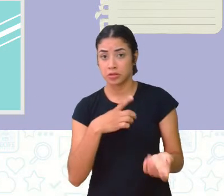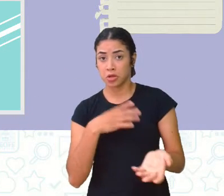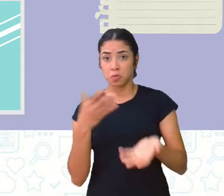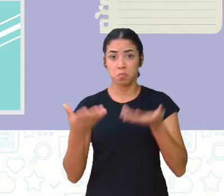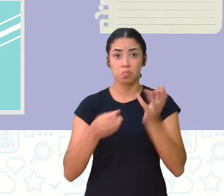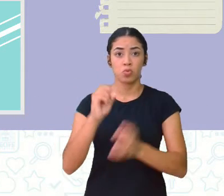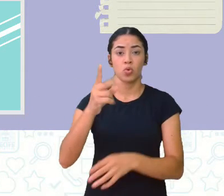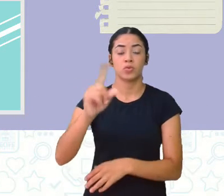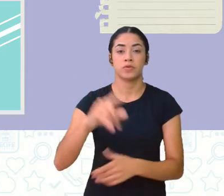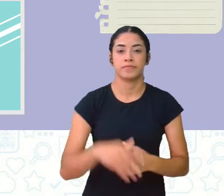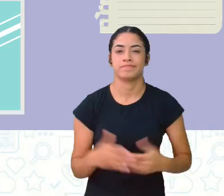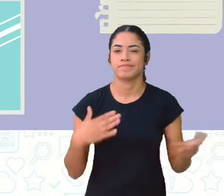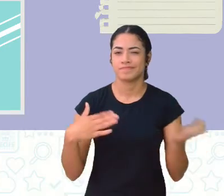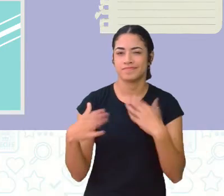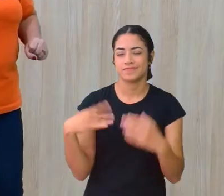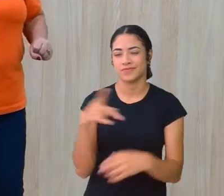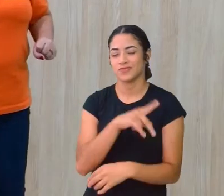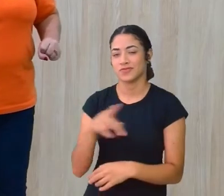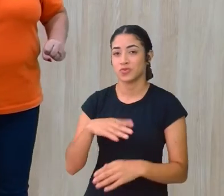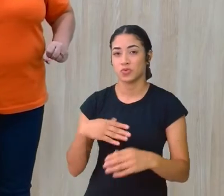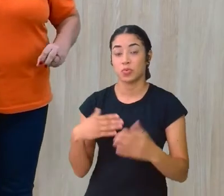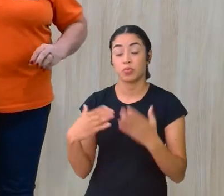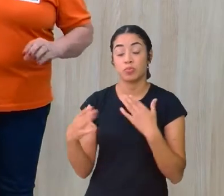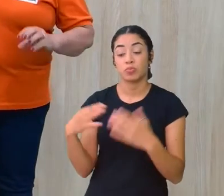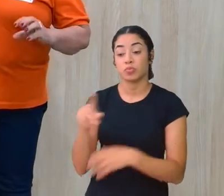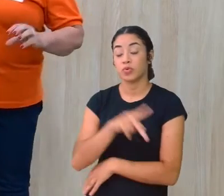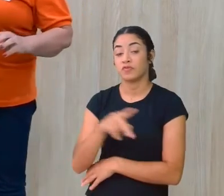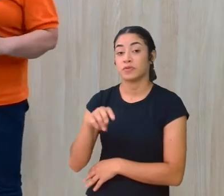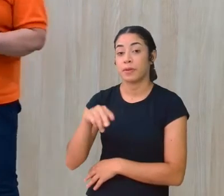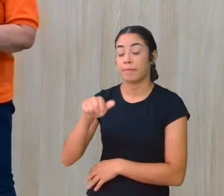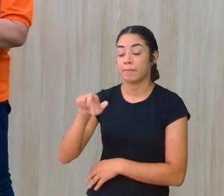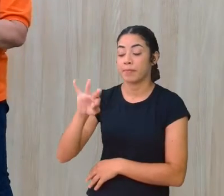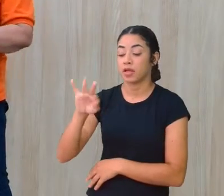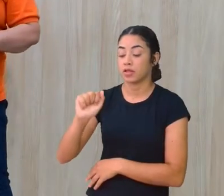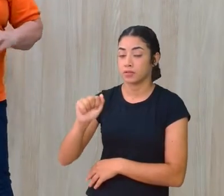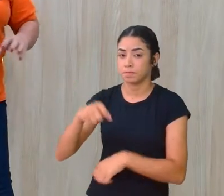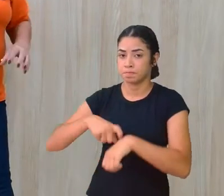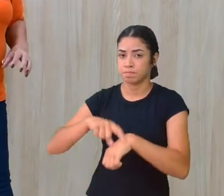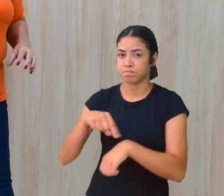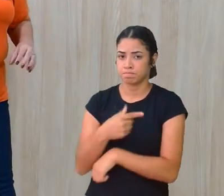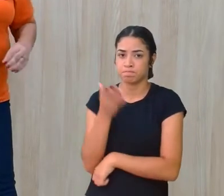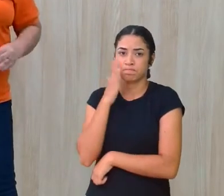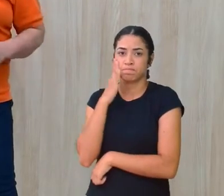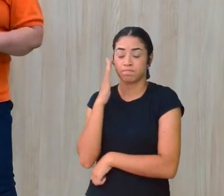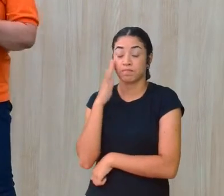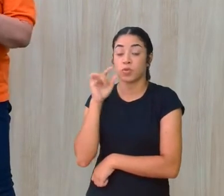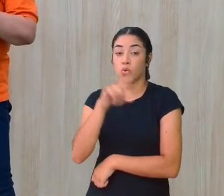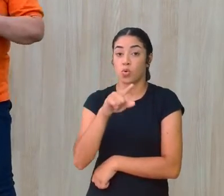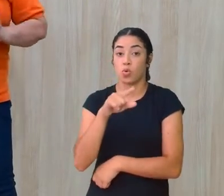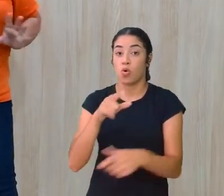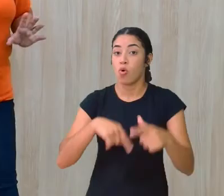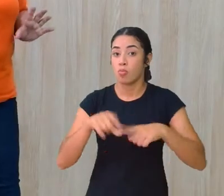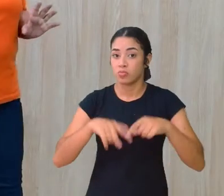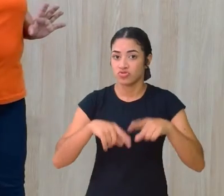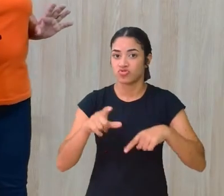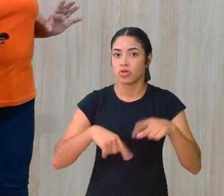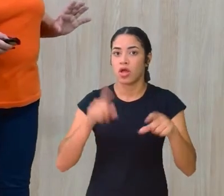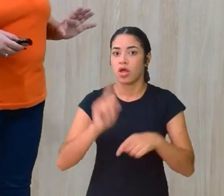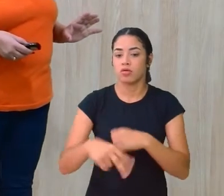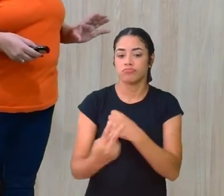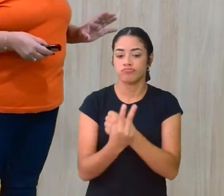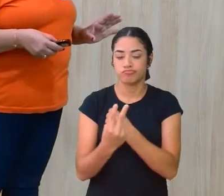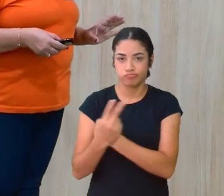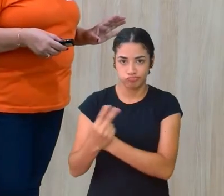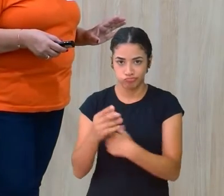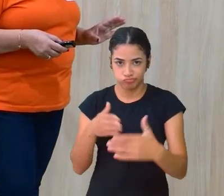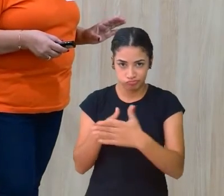Vou conversar aqui um pouquinho com a professora Marta, né? Quando a gente sabe que esses objetos são isolantes, a gente já sabe que a gente vai poder usar, contar com